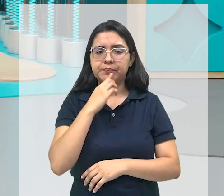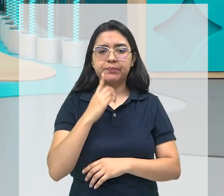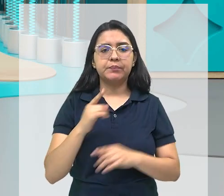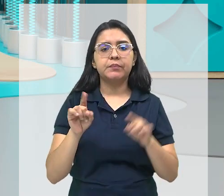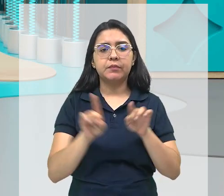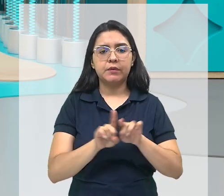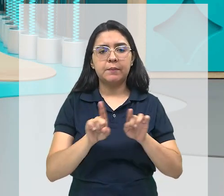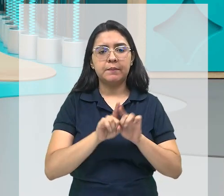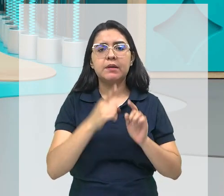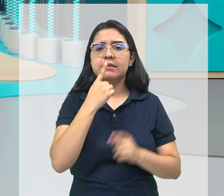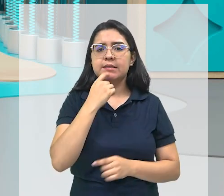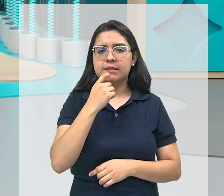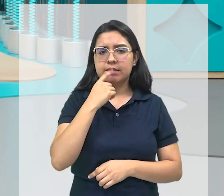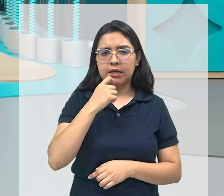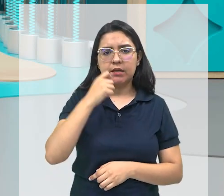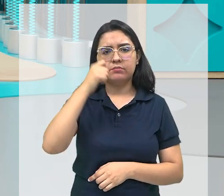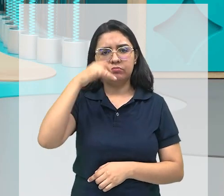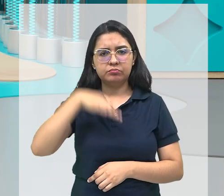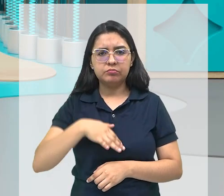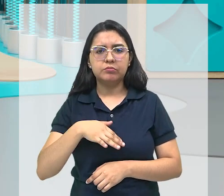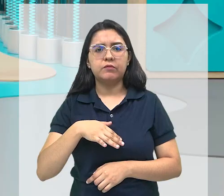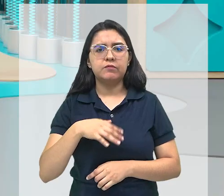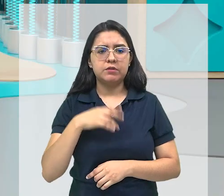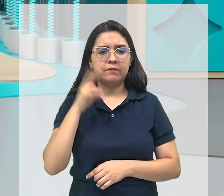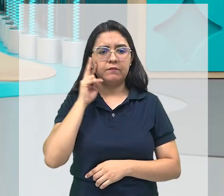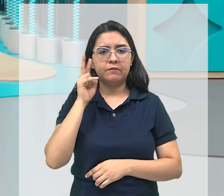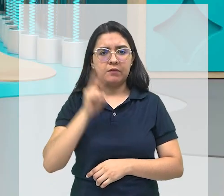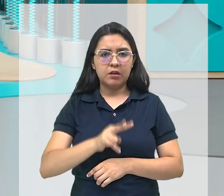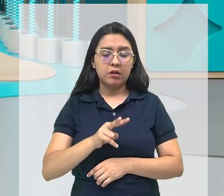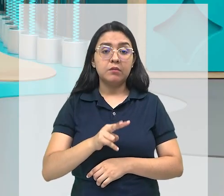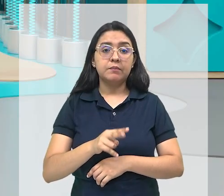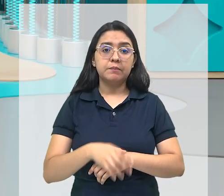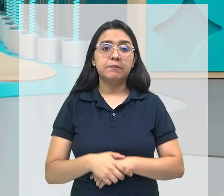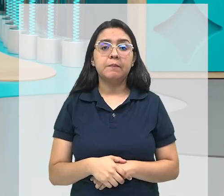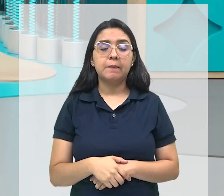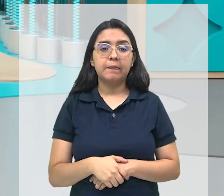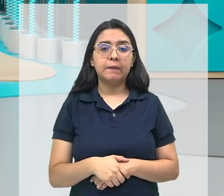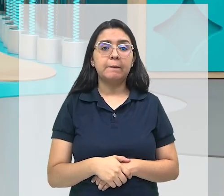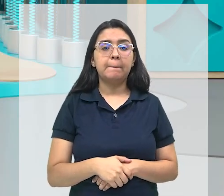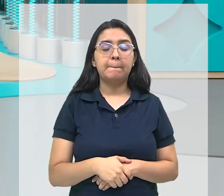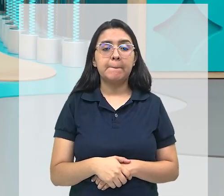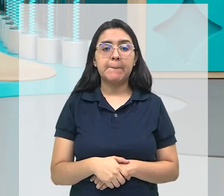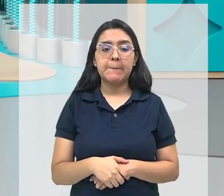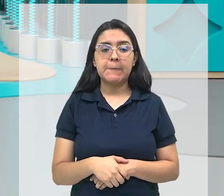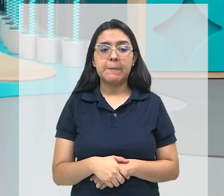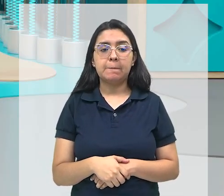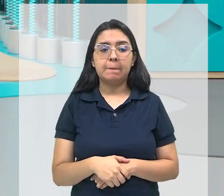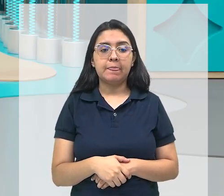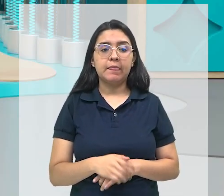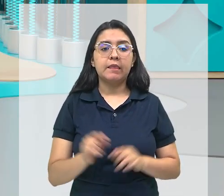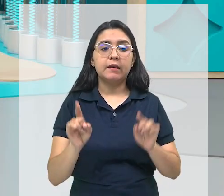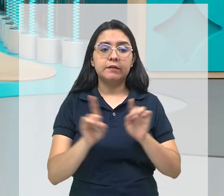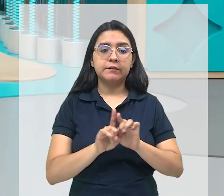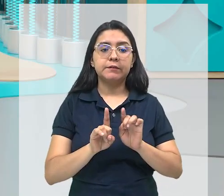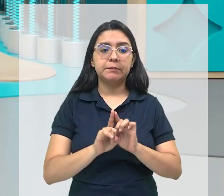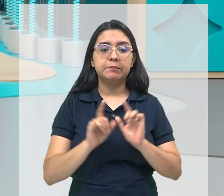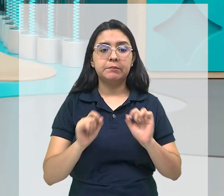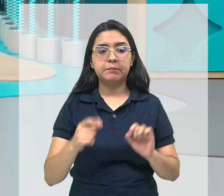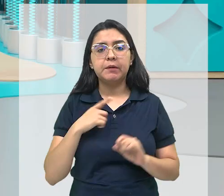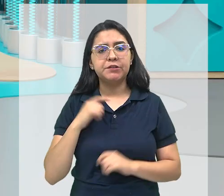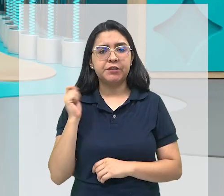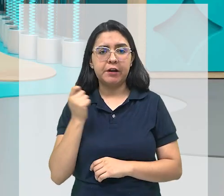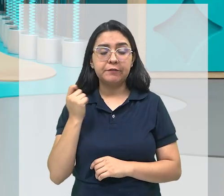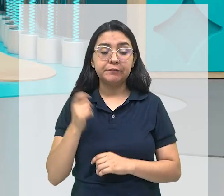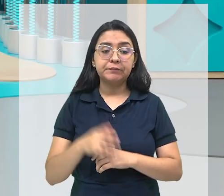ou de hemorragias, você vê sangue na cena, né, você vê coisas mais